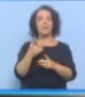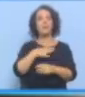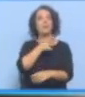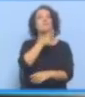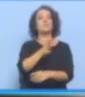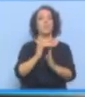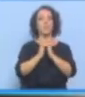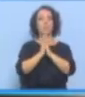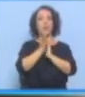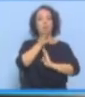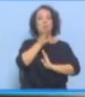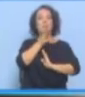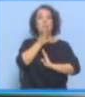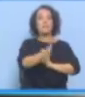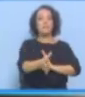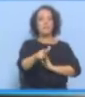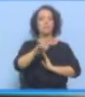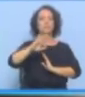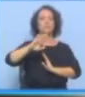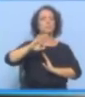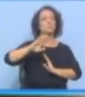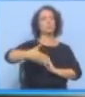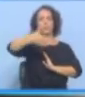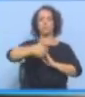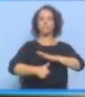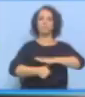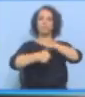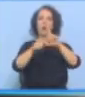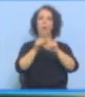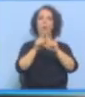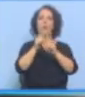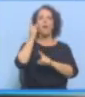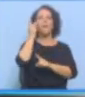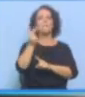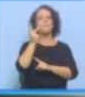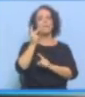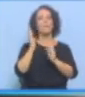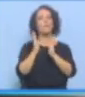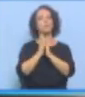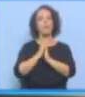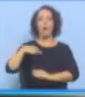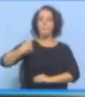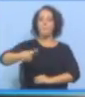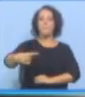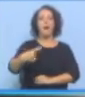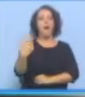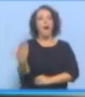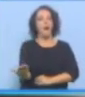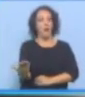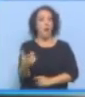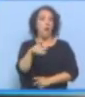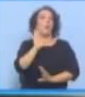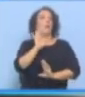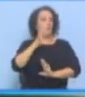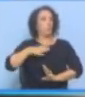central, ou mais central na praxis eclesial, na vida da Igreja, na vida das comunidades. E ainda bem, graças a